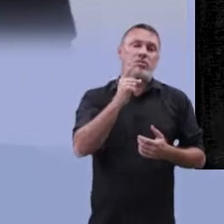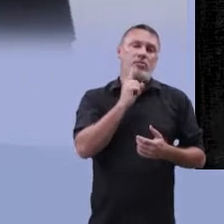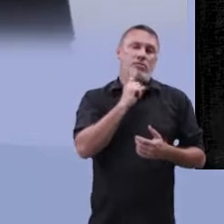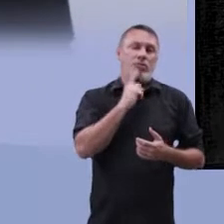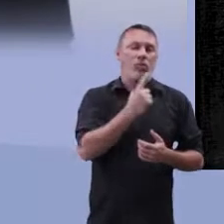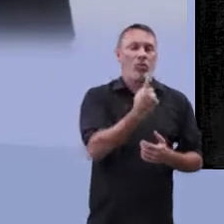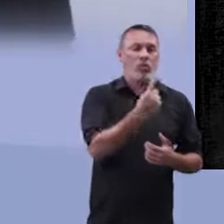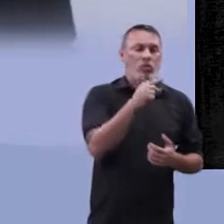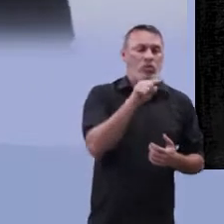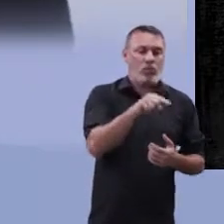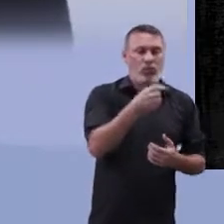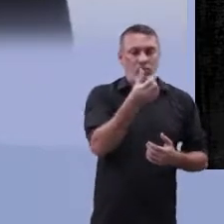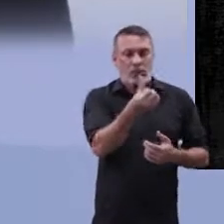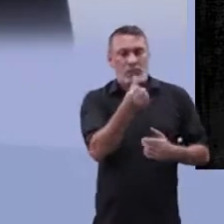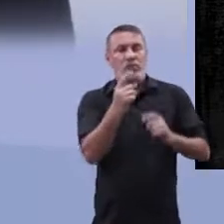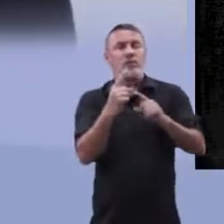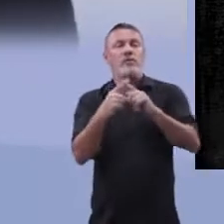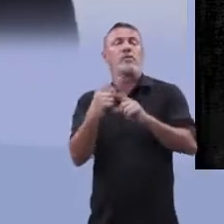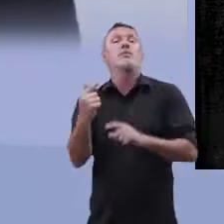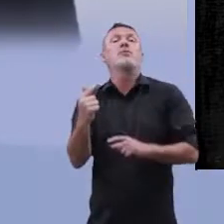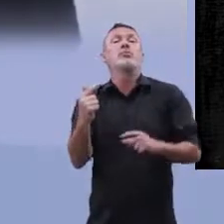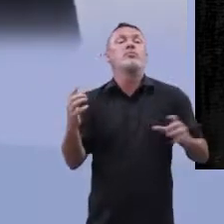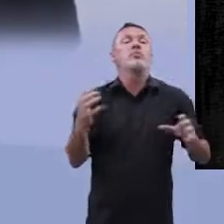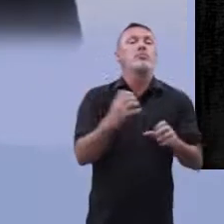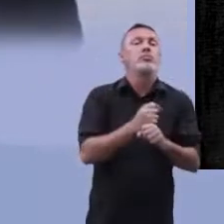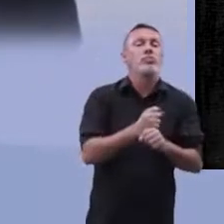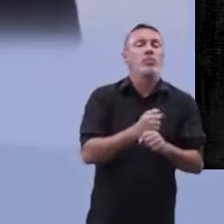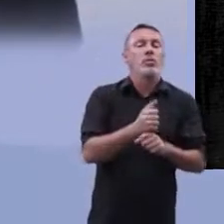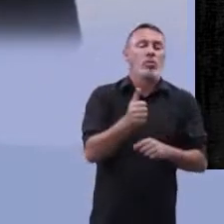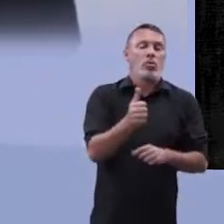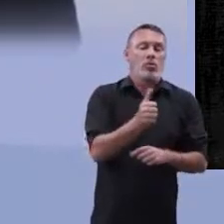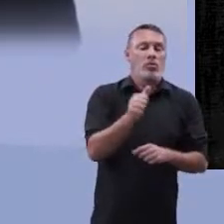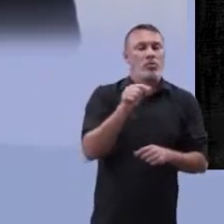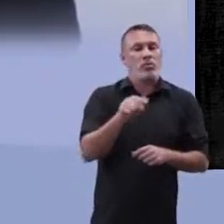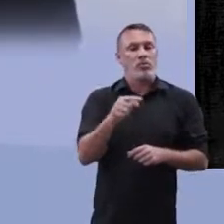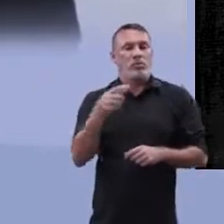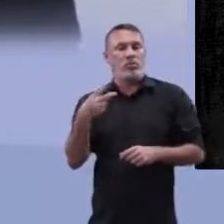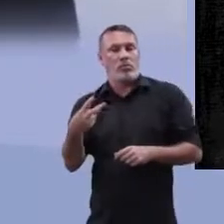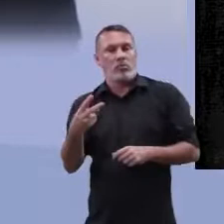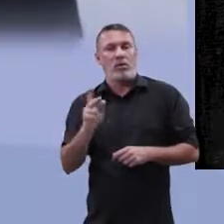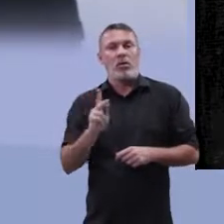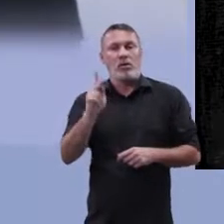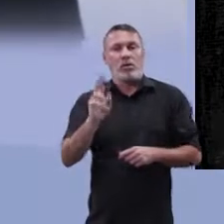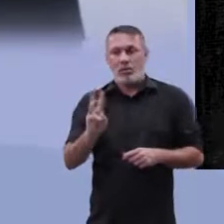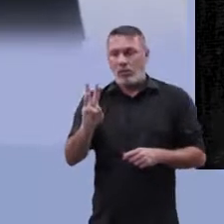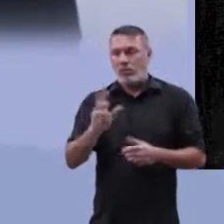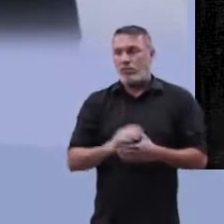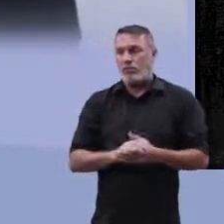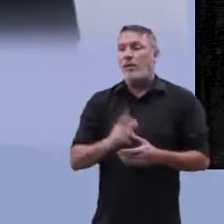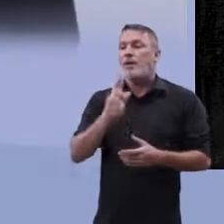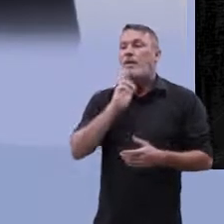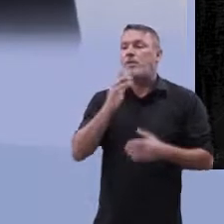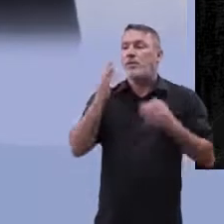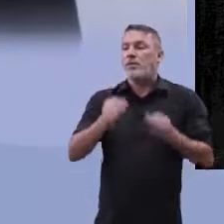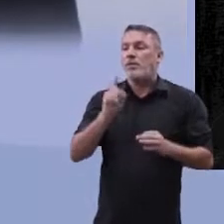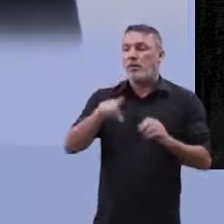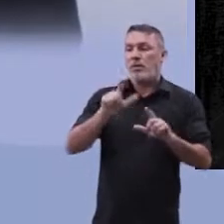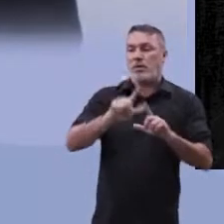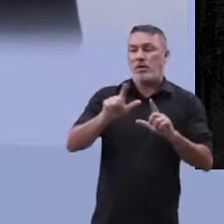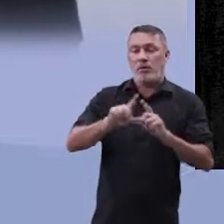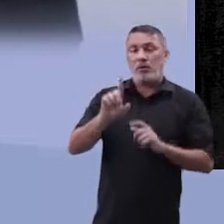dias. 1,6 vezes 7. 1,6 vezes 7, 11,2